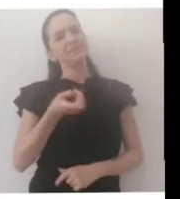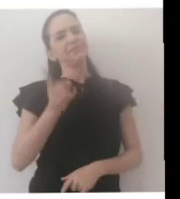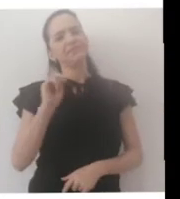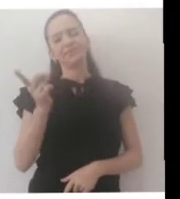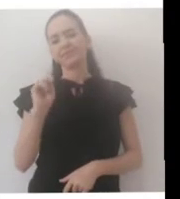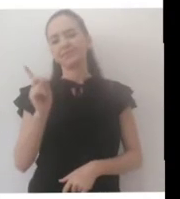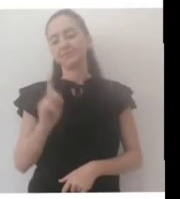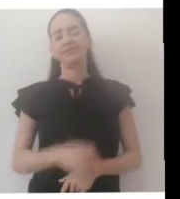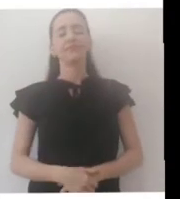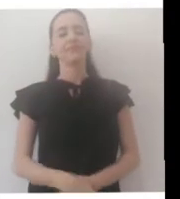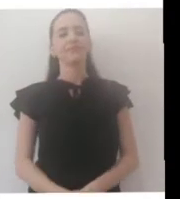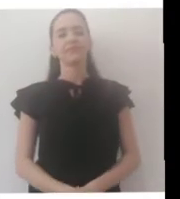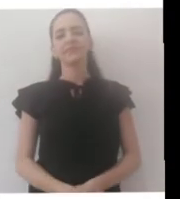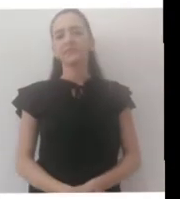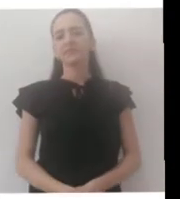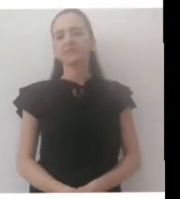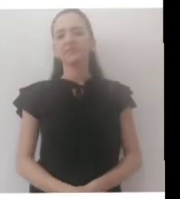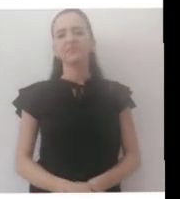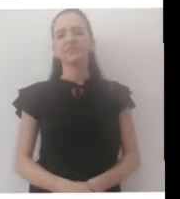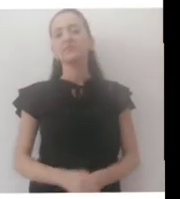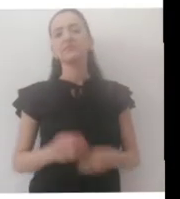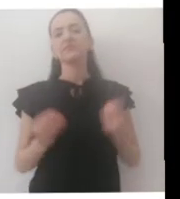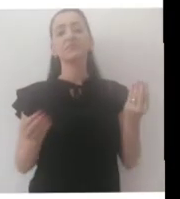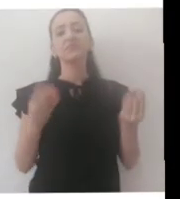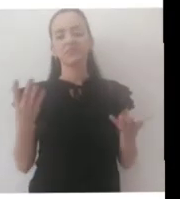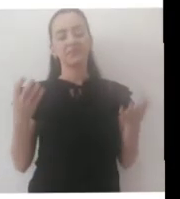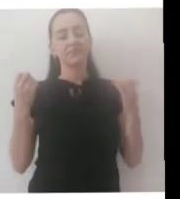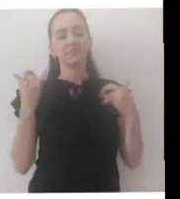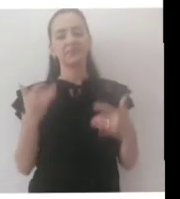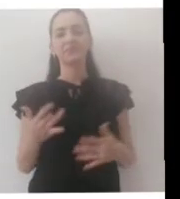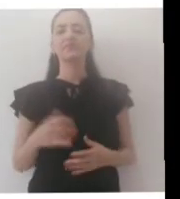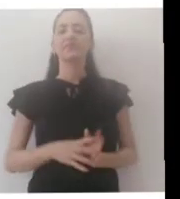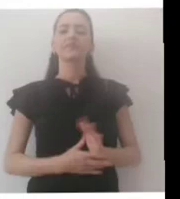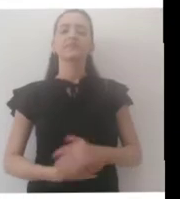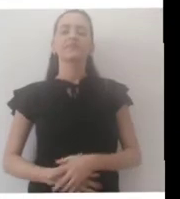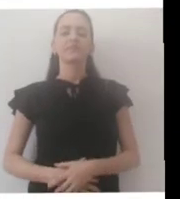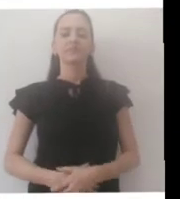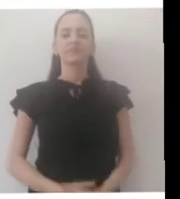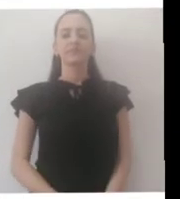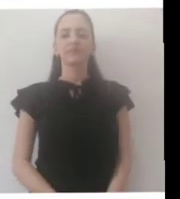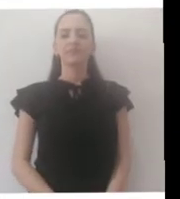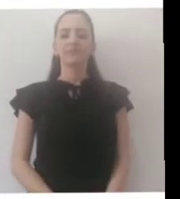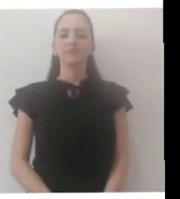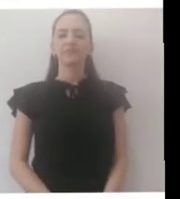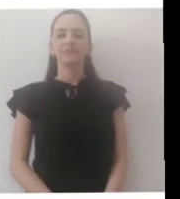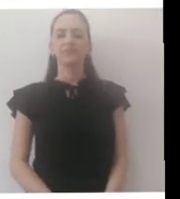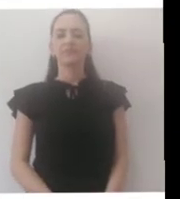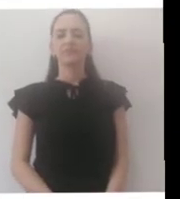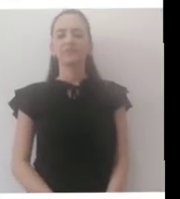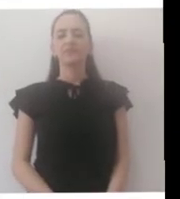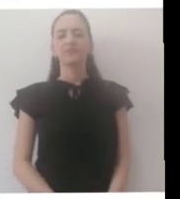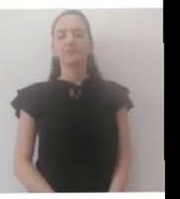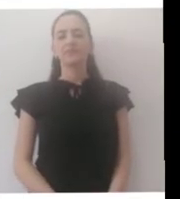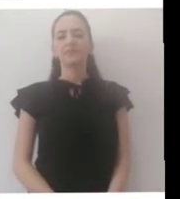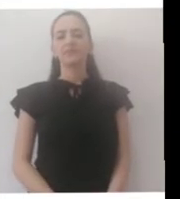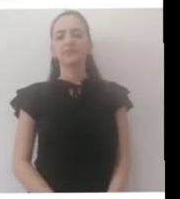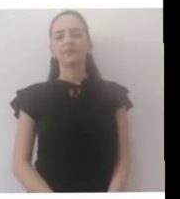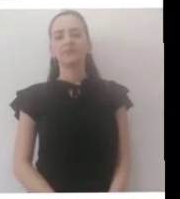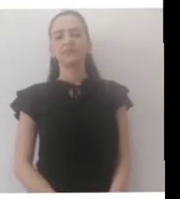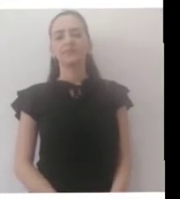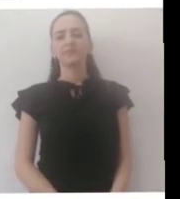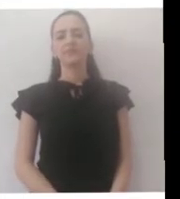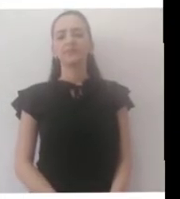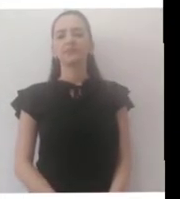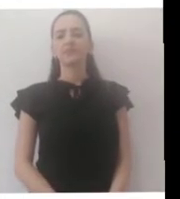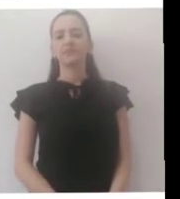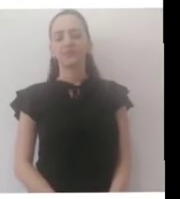são criados pela criança. Os símbolos. A questão de saber que o número 3